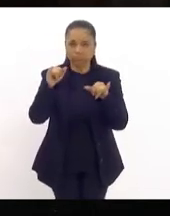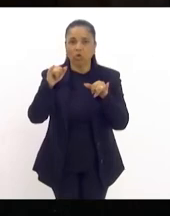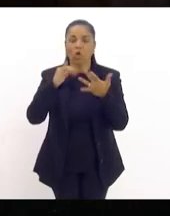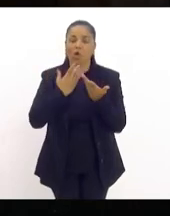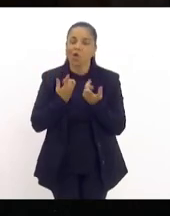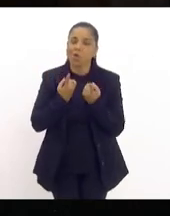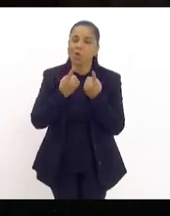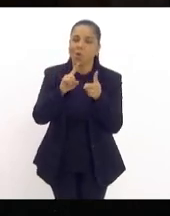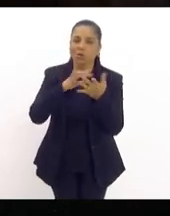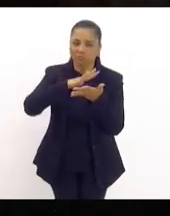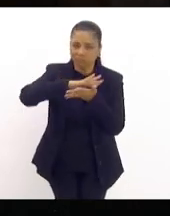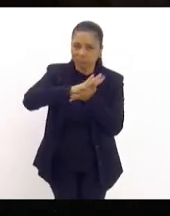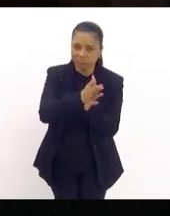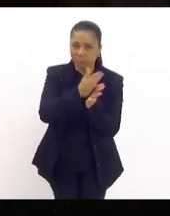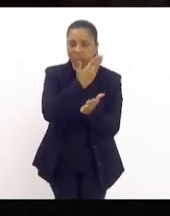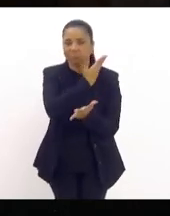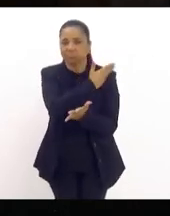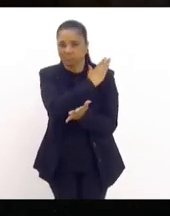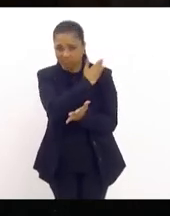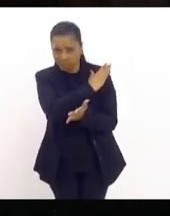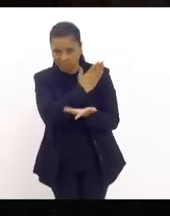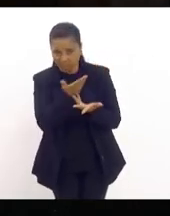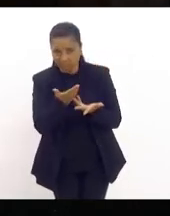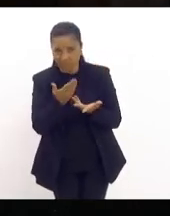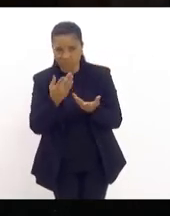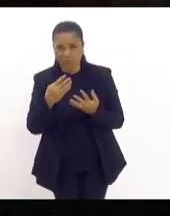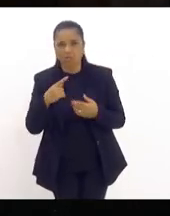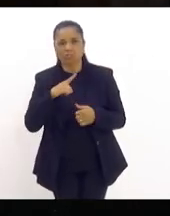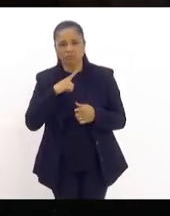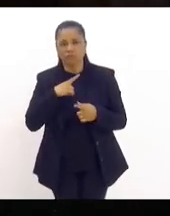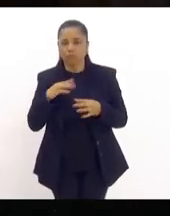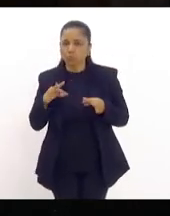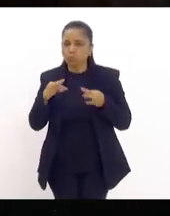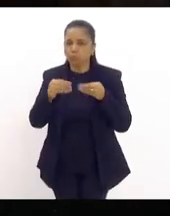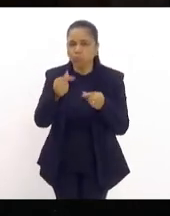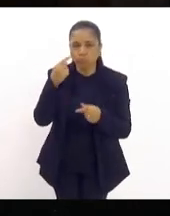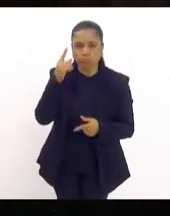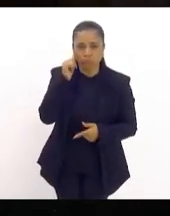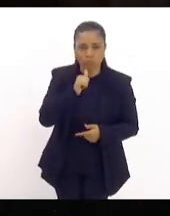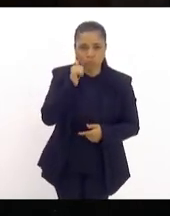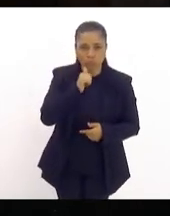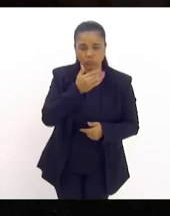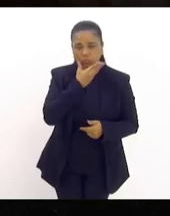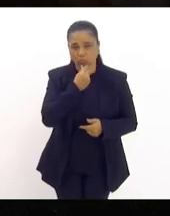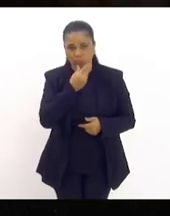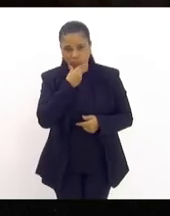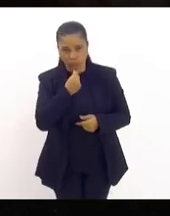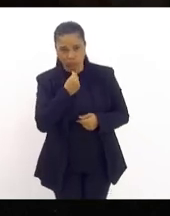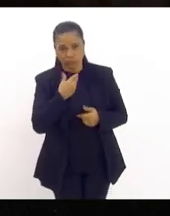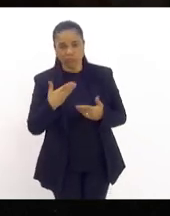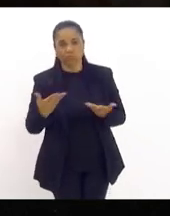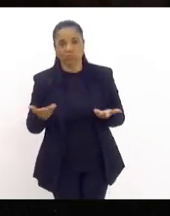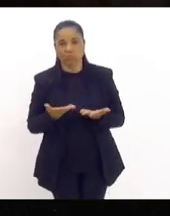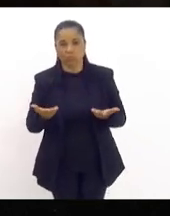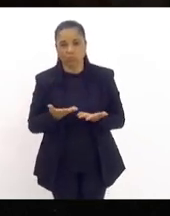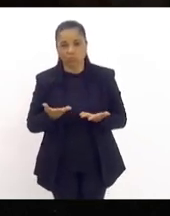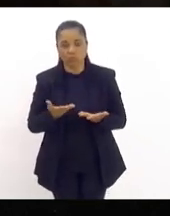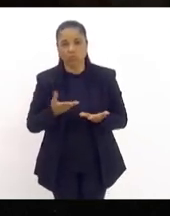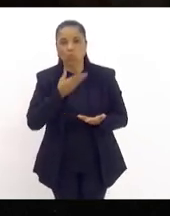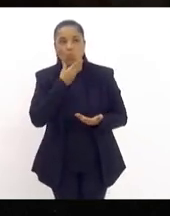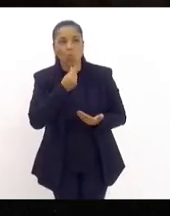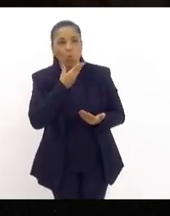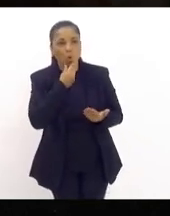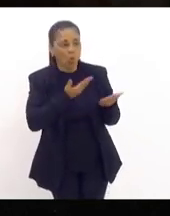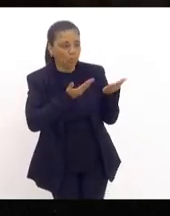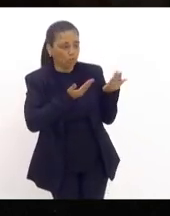racismo. Nós assistimos todos e todas, de ontem para hoje, um jovem